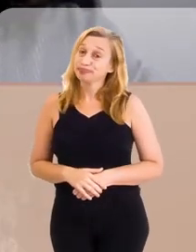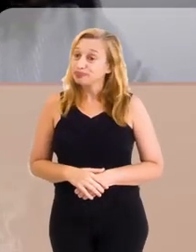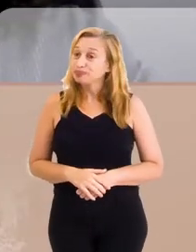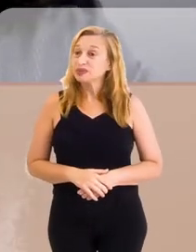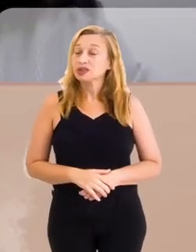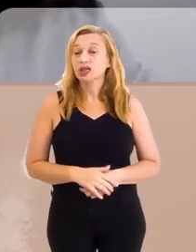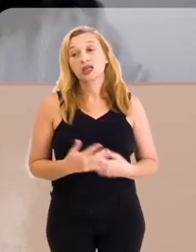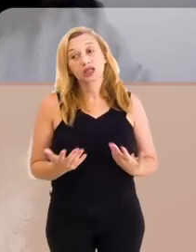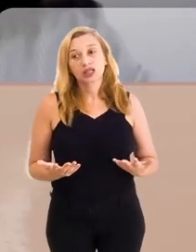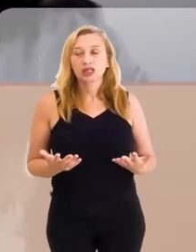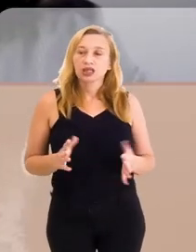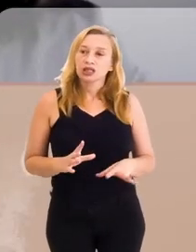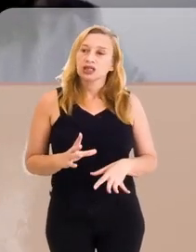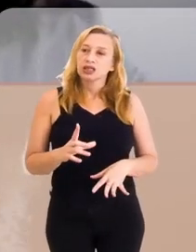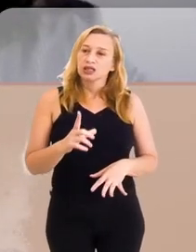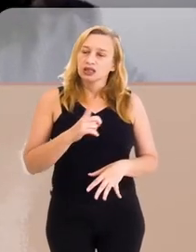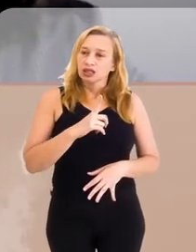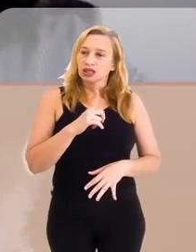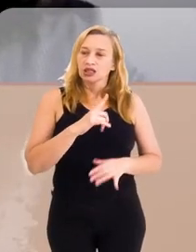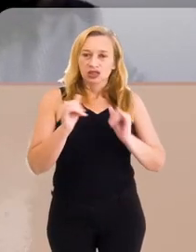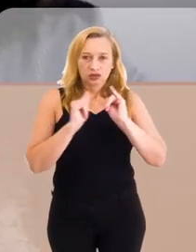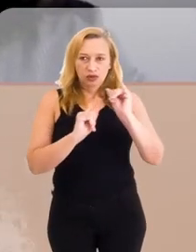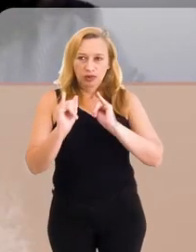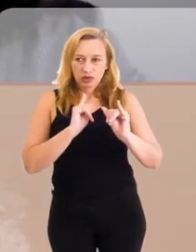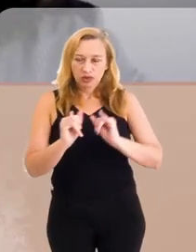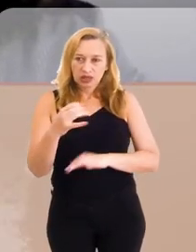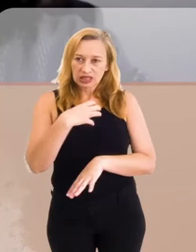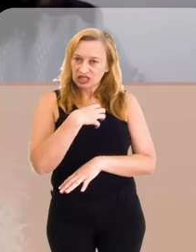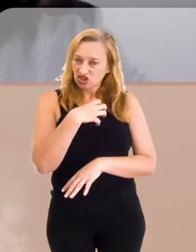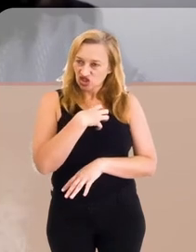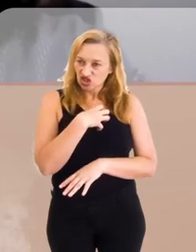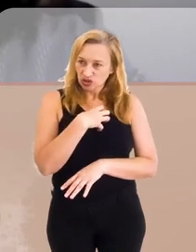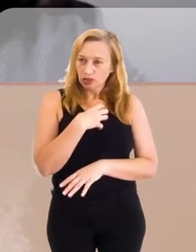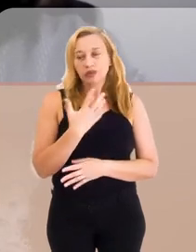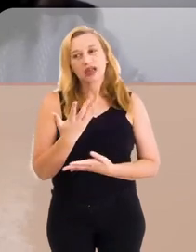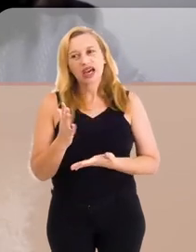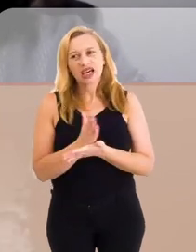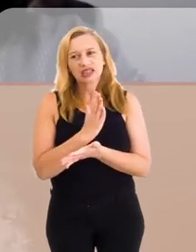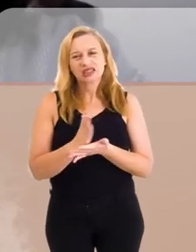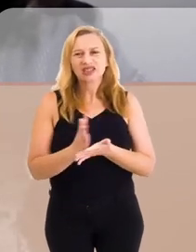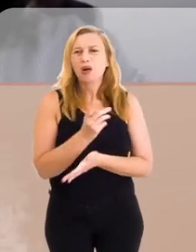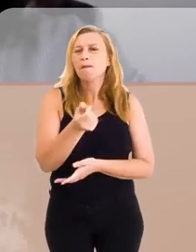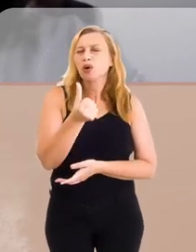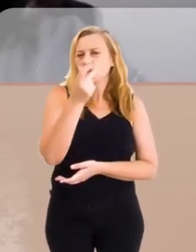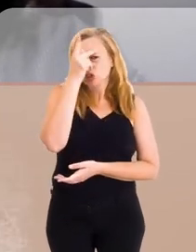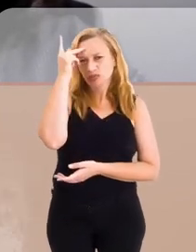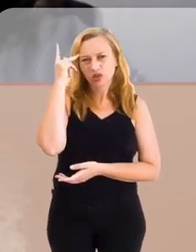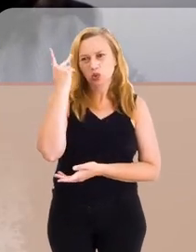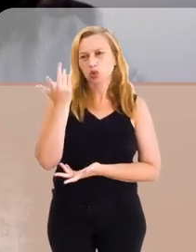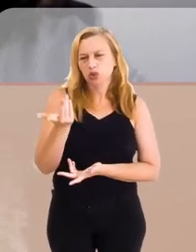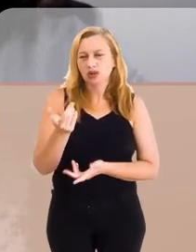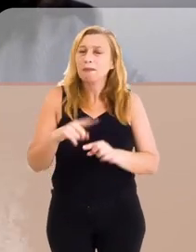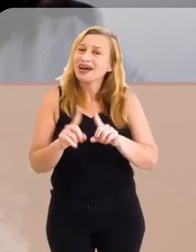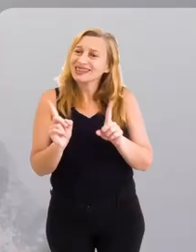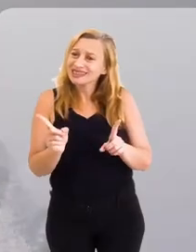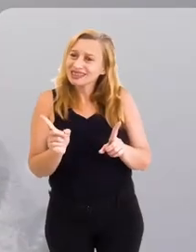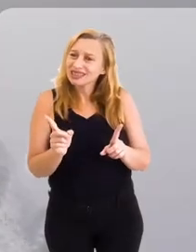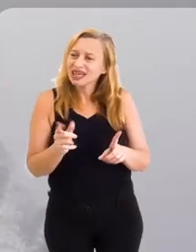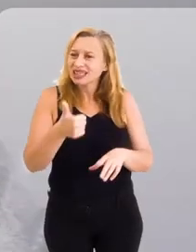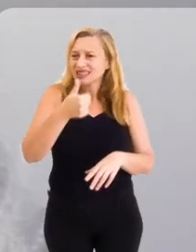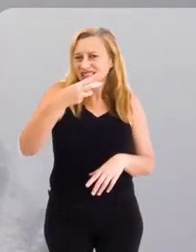uma proporção. E não existem estatísticas nesse sentido, né? Às vezes eu acho que são muito poucas